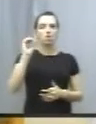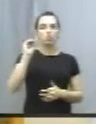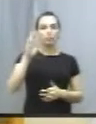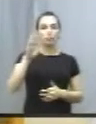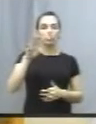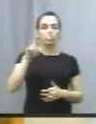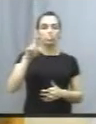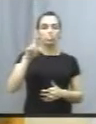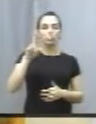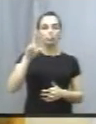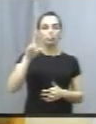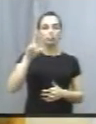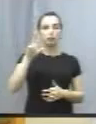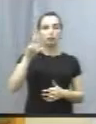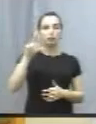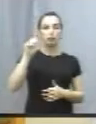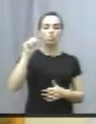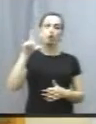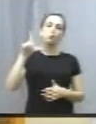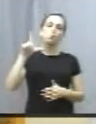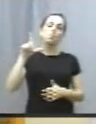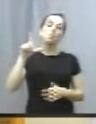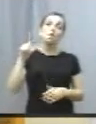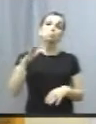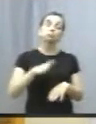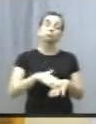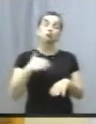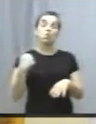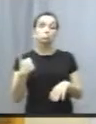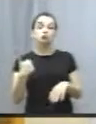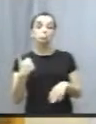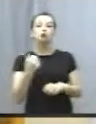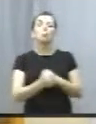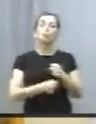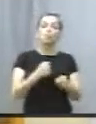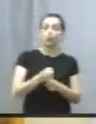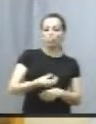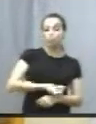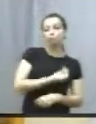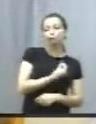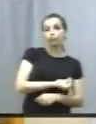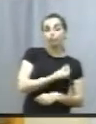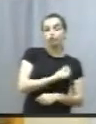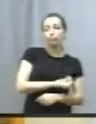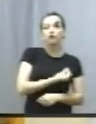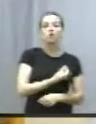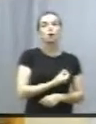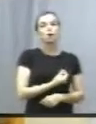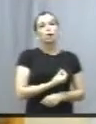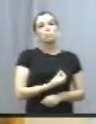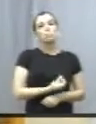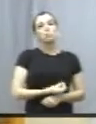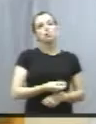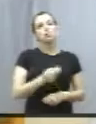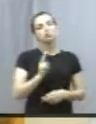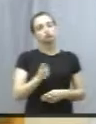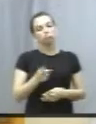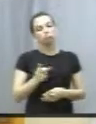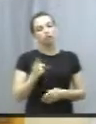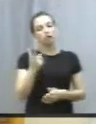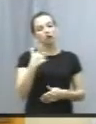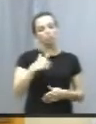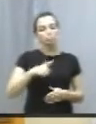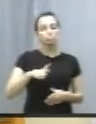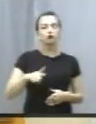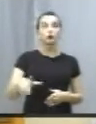por mais um ano, que esse próximo ano seja profícuo como esses outros que você